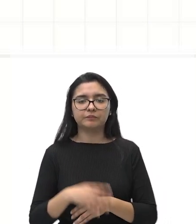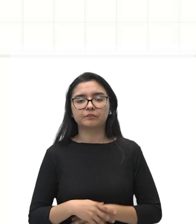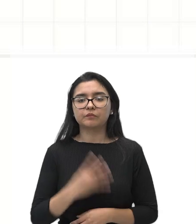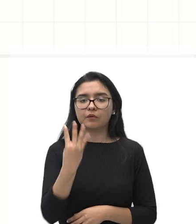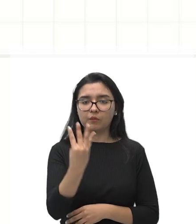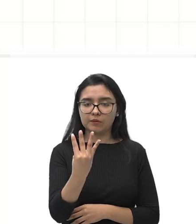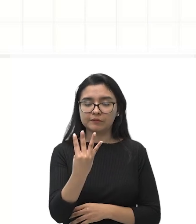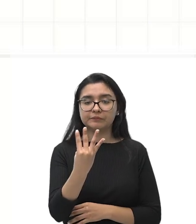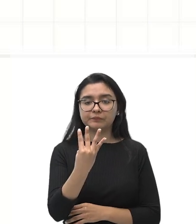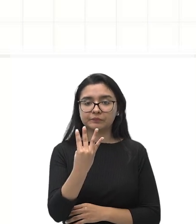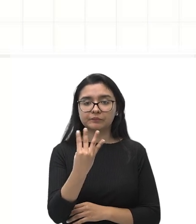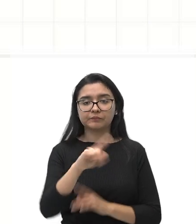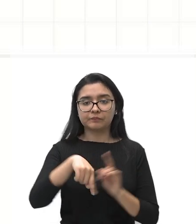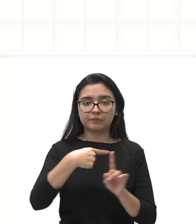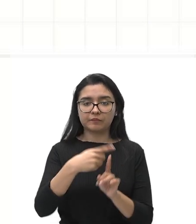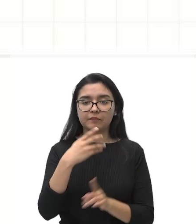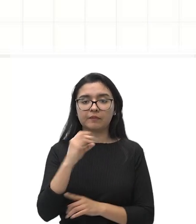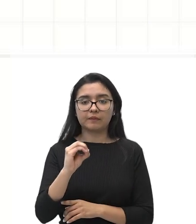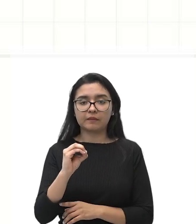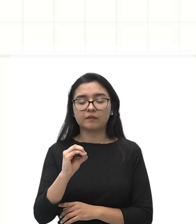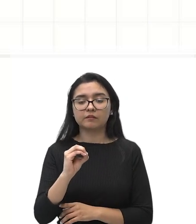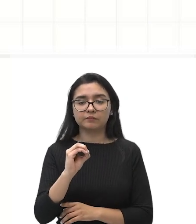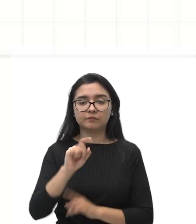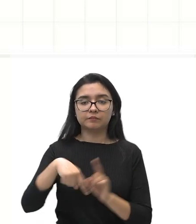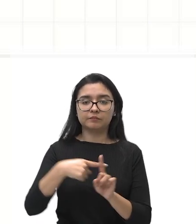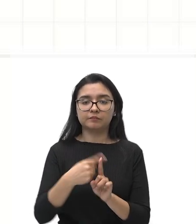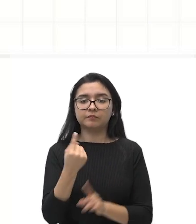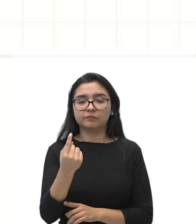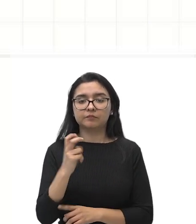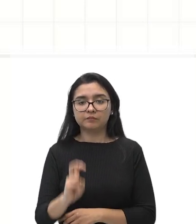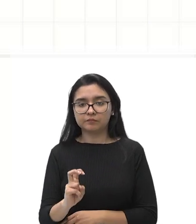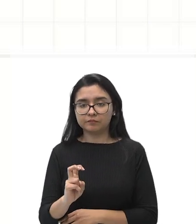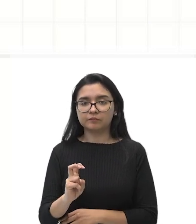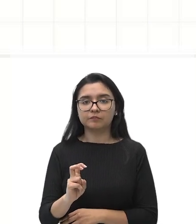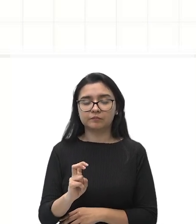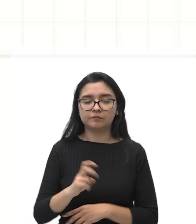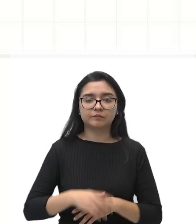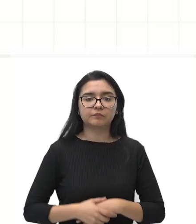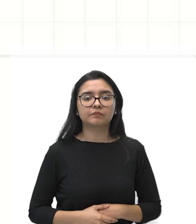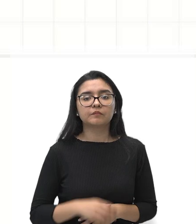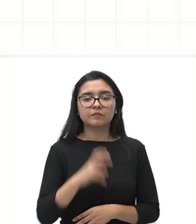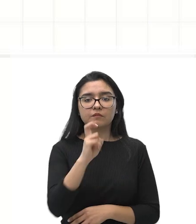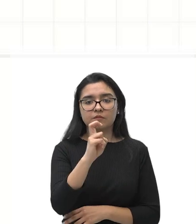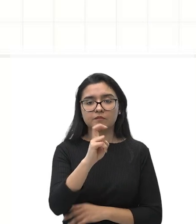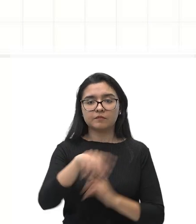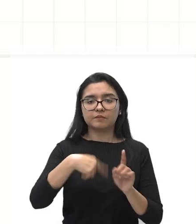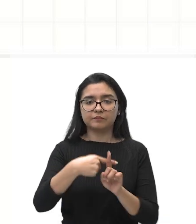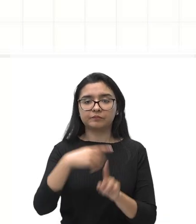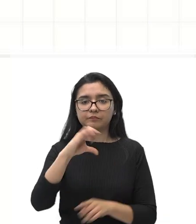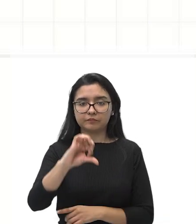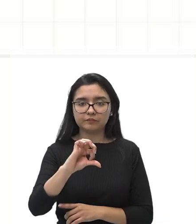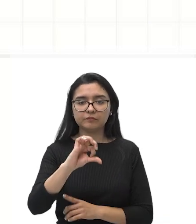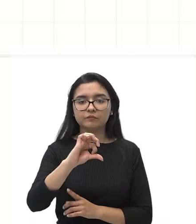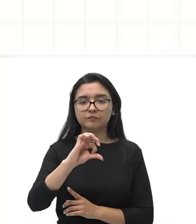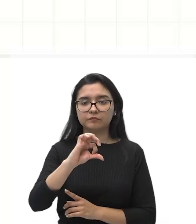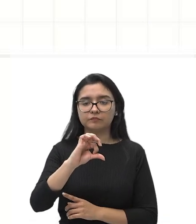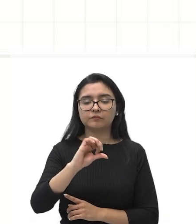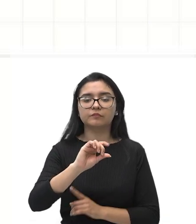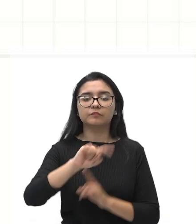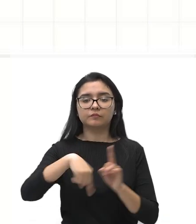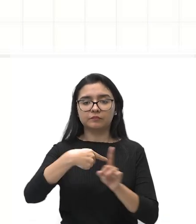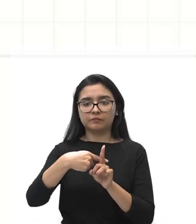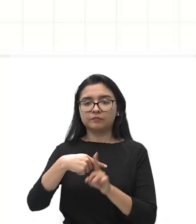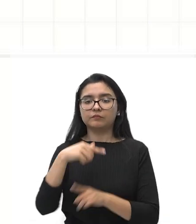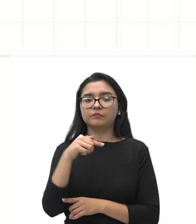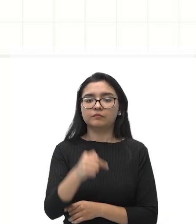4 mais 0 é 0, mais 1 é 5, então fica aqui com 5. 5 mais 9,